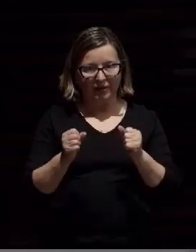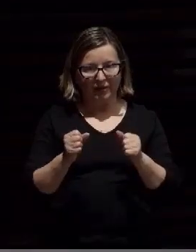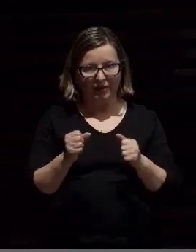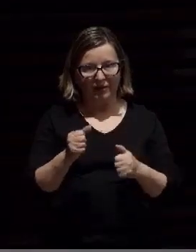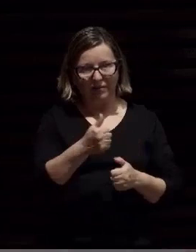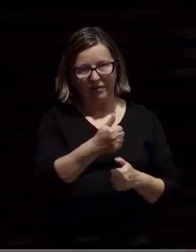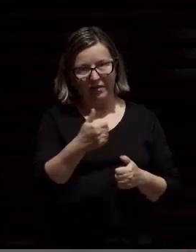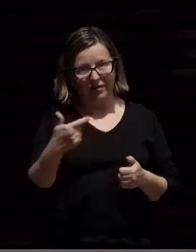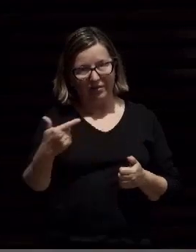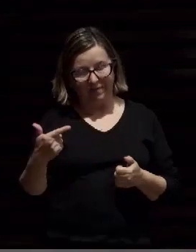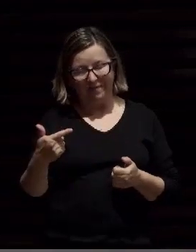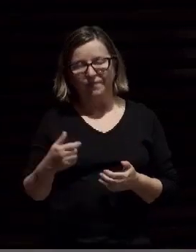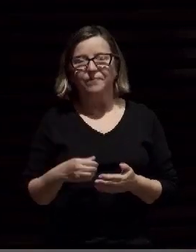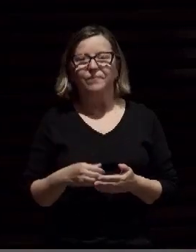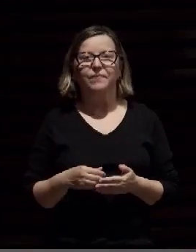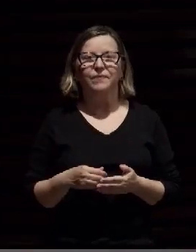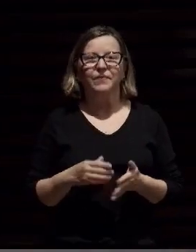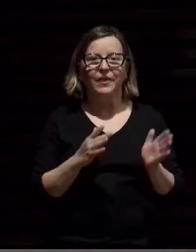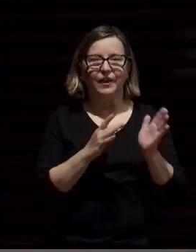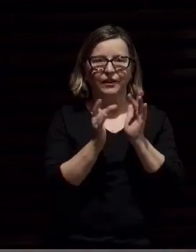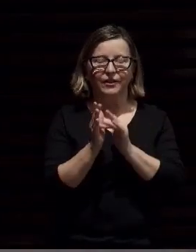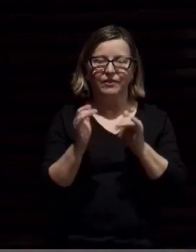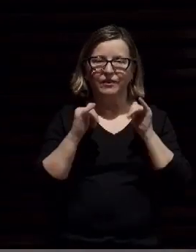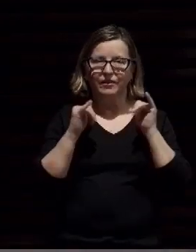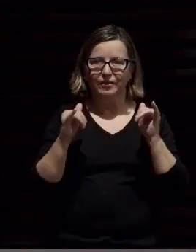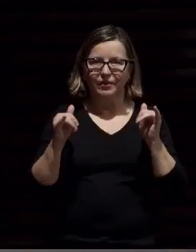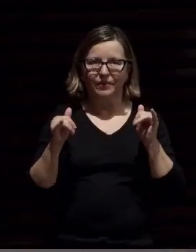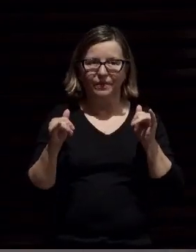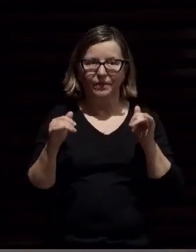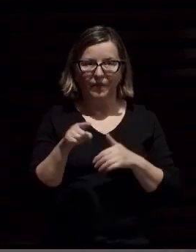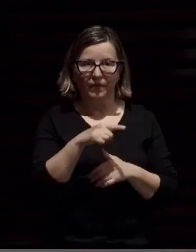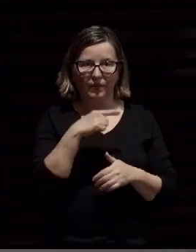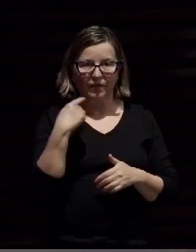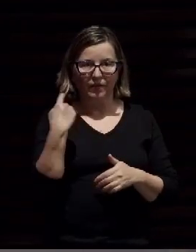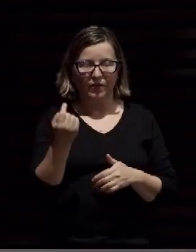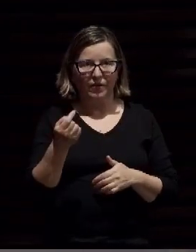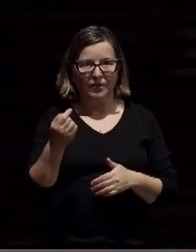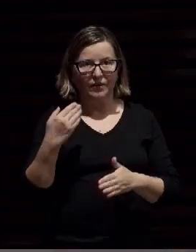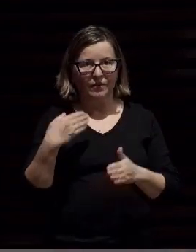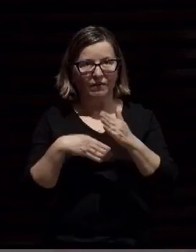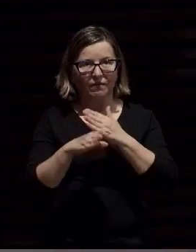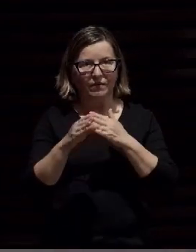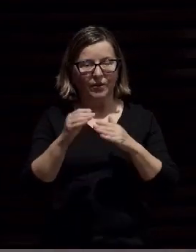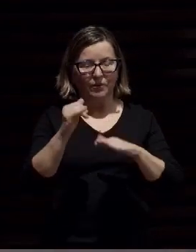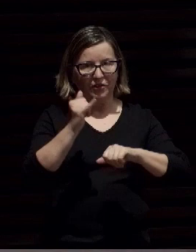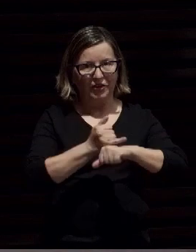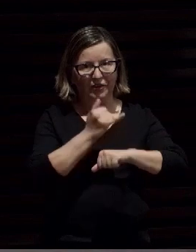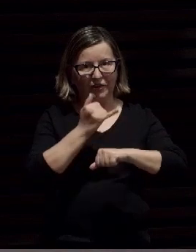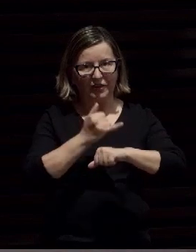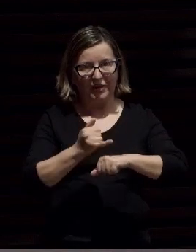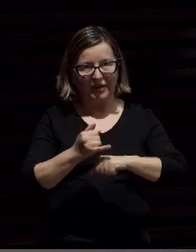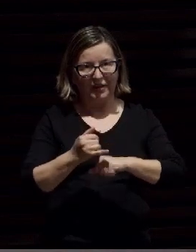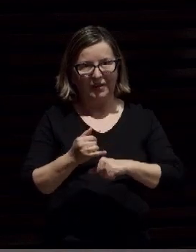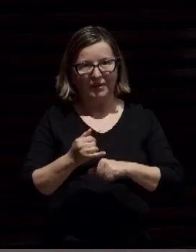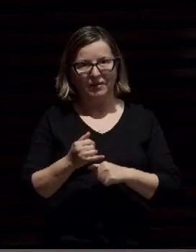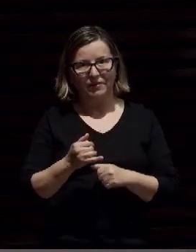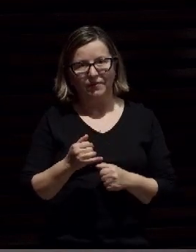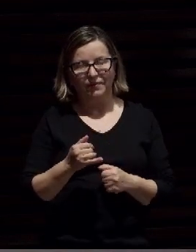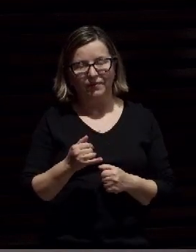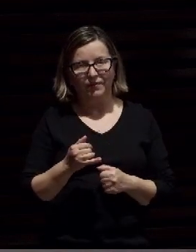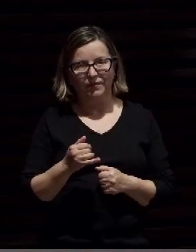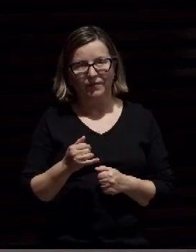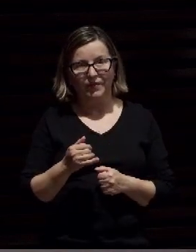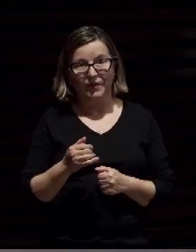disse-lhe Jesus, eis que subimos para Jerusalém, e vai cumprir-se ali